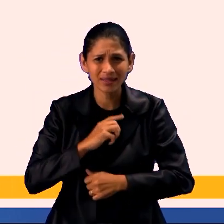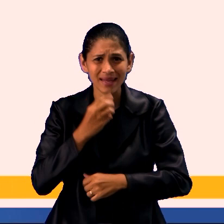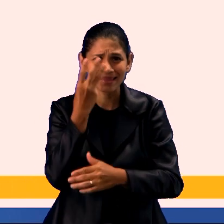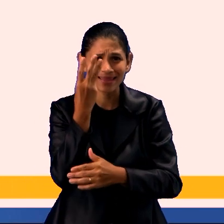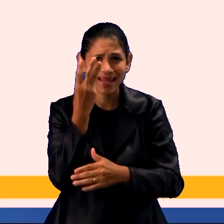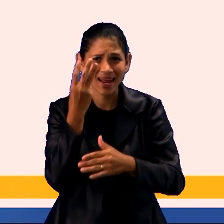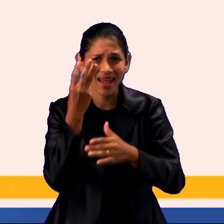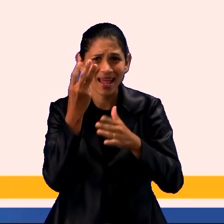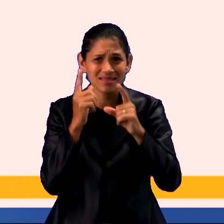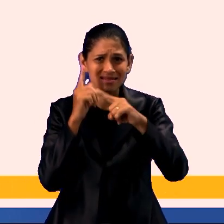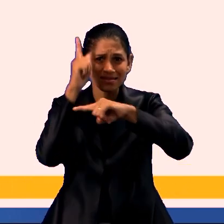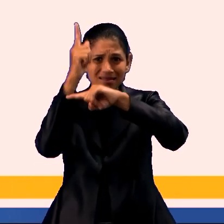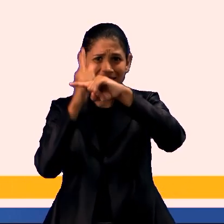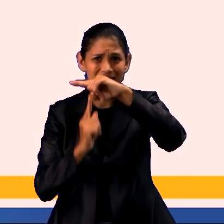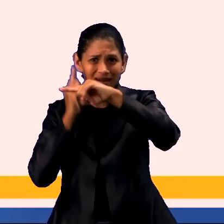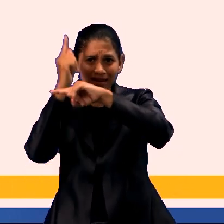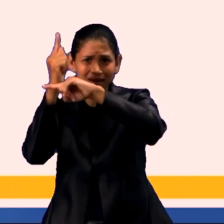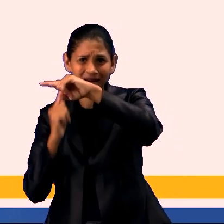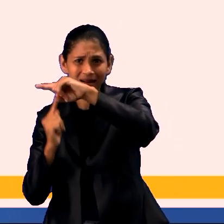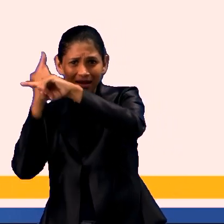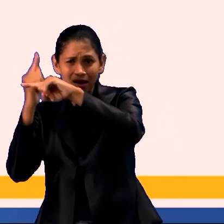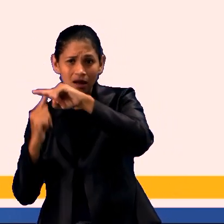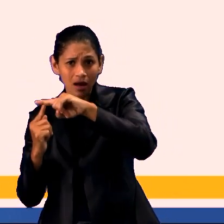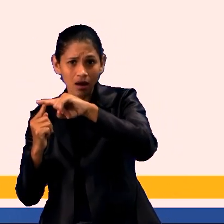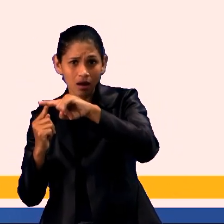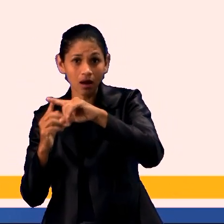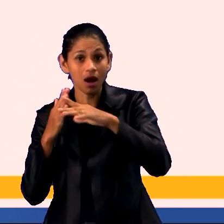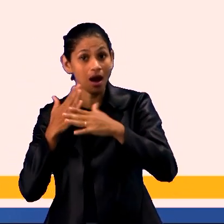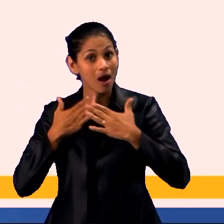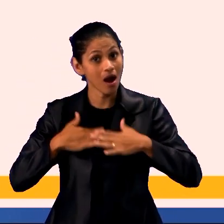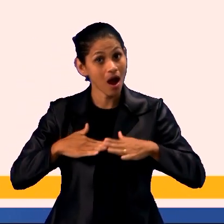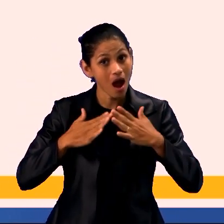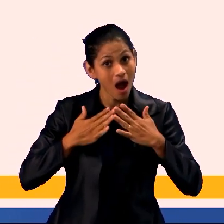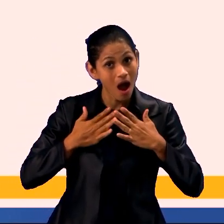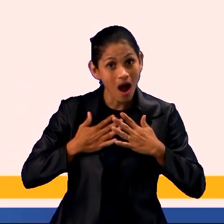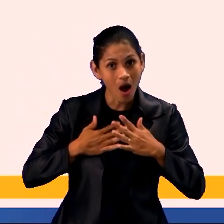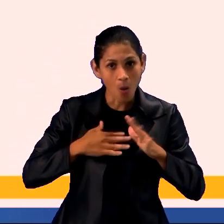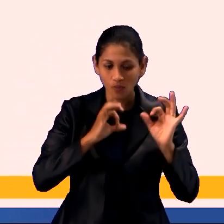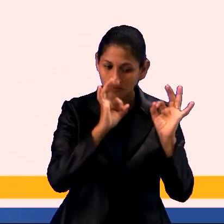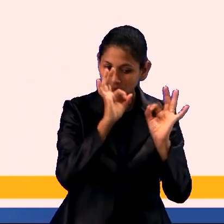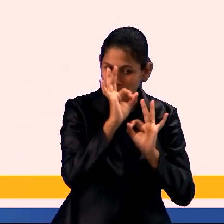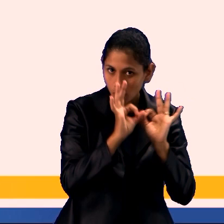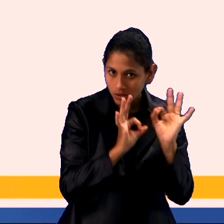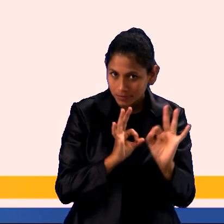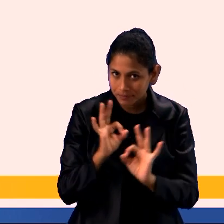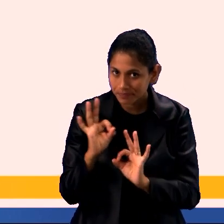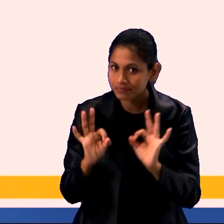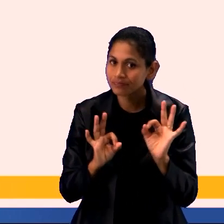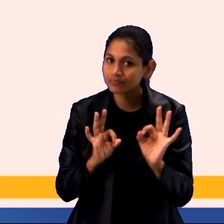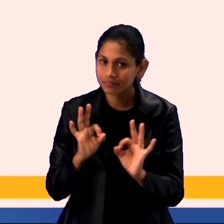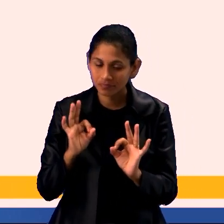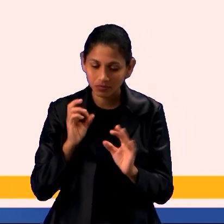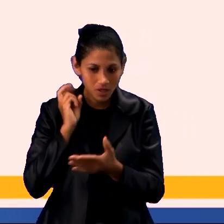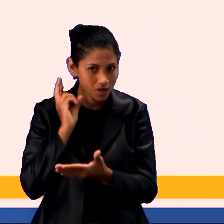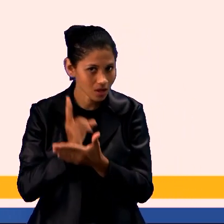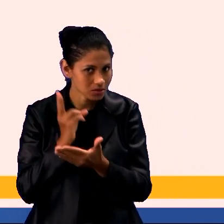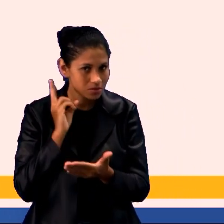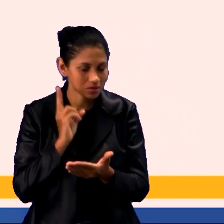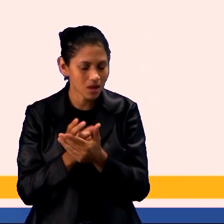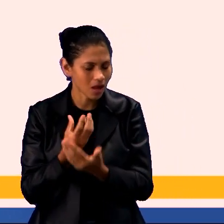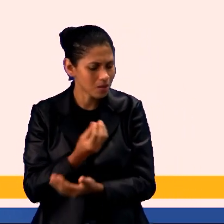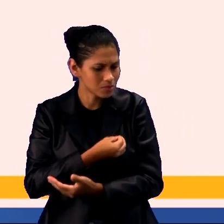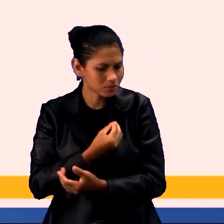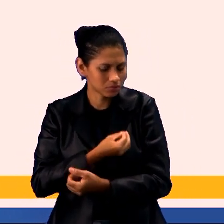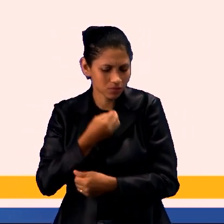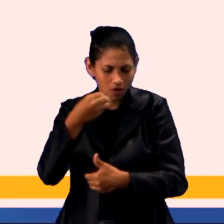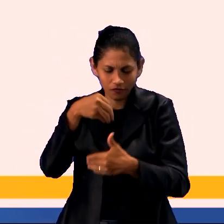perdi. Calma. Tudo na vida é questão de organização. Costumo sempre dizer isso para os meus